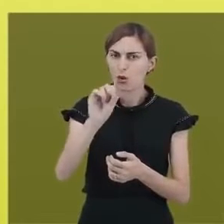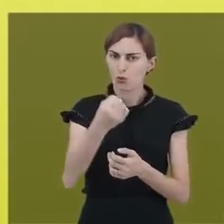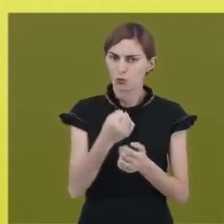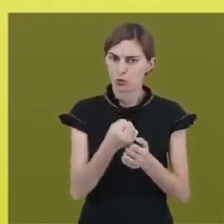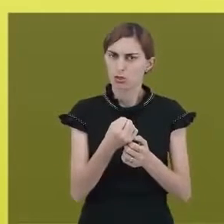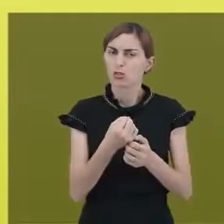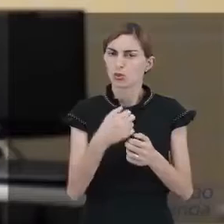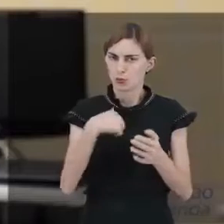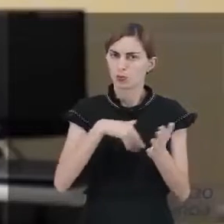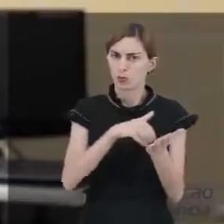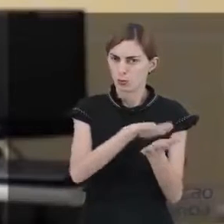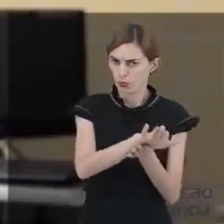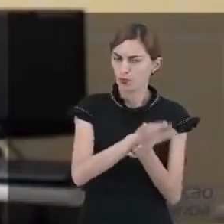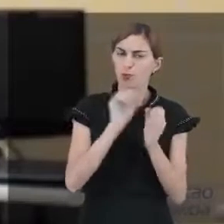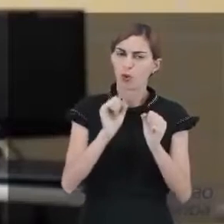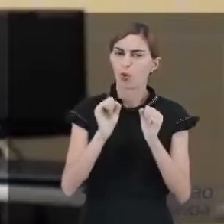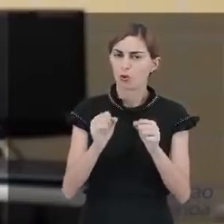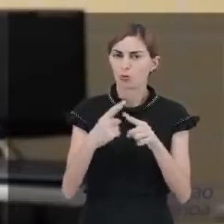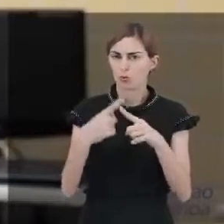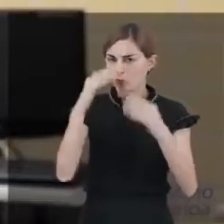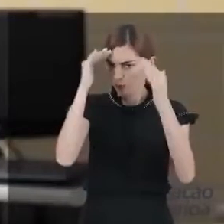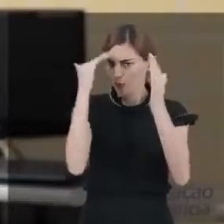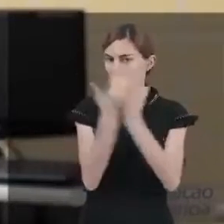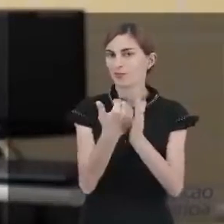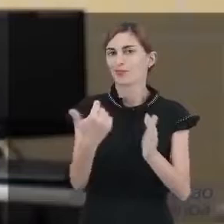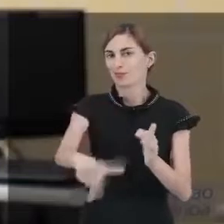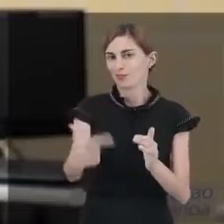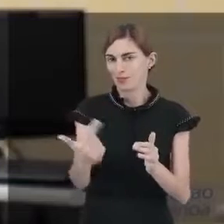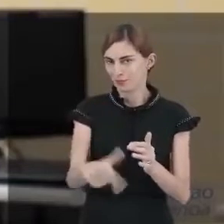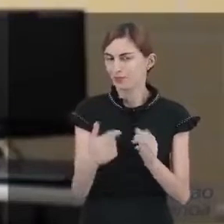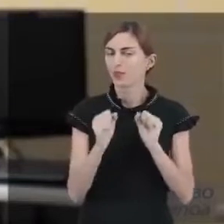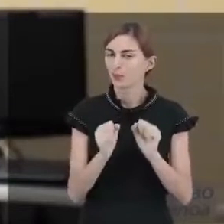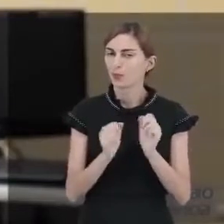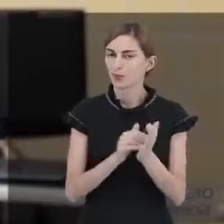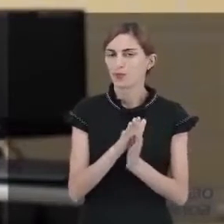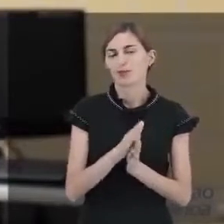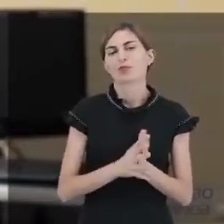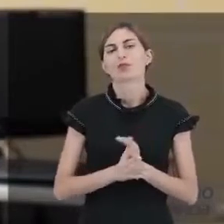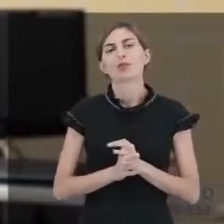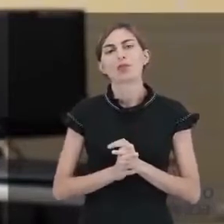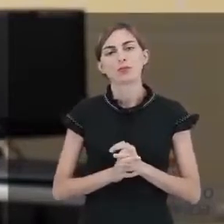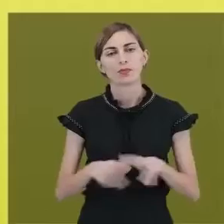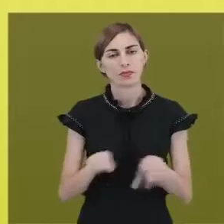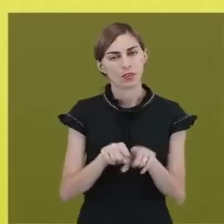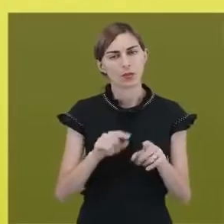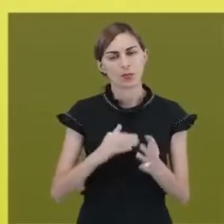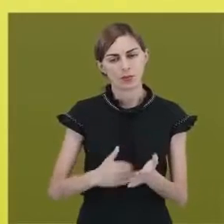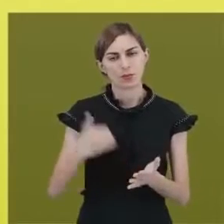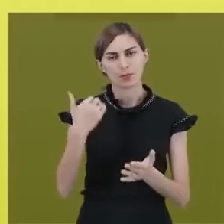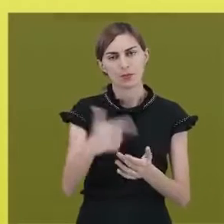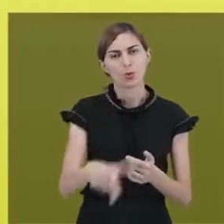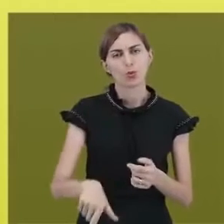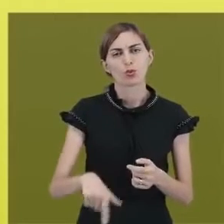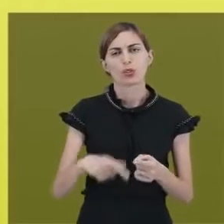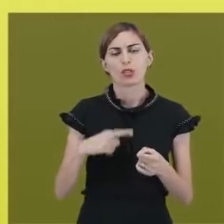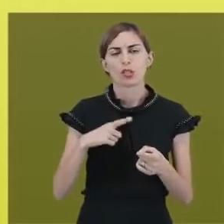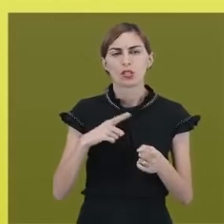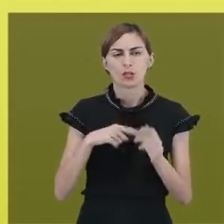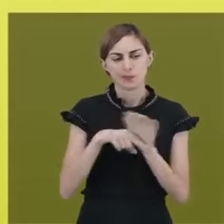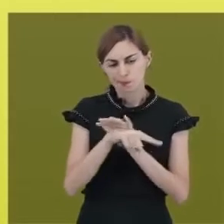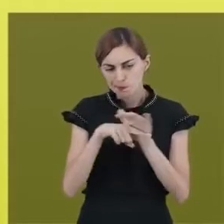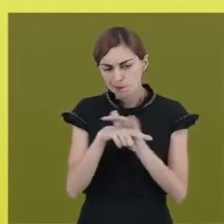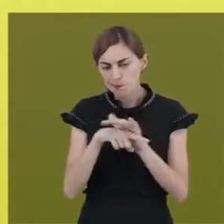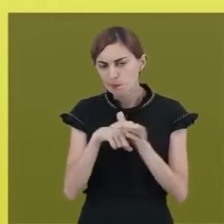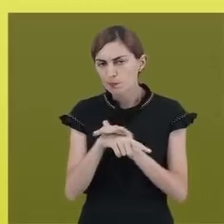relativas à segurança. Tá? Está previsto lá no artigo 158. Logo em seguida, nós vamos encontrar a questão da inspeção